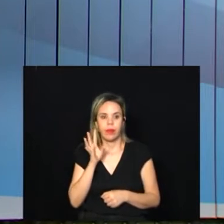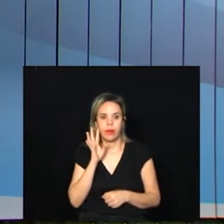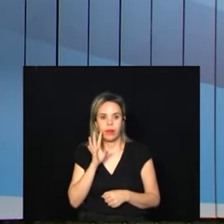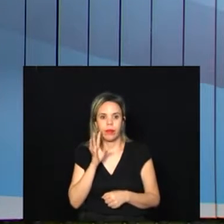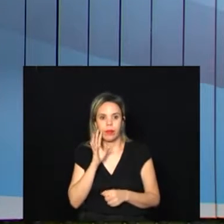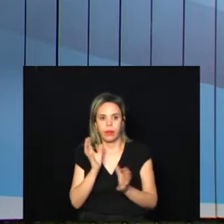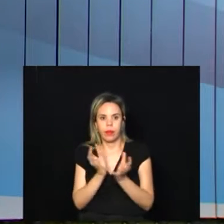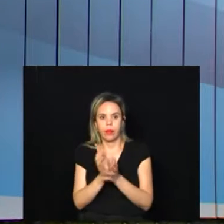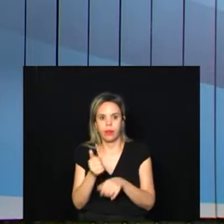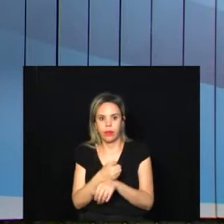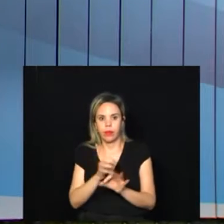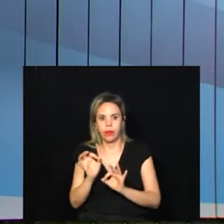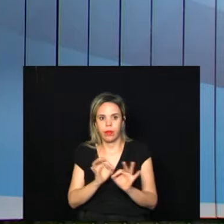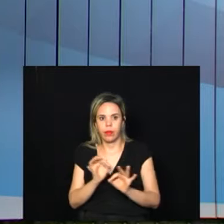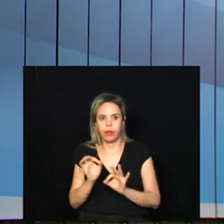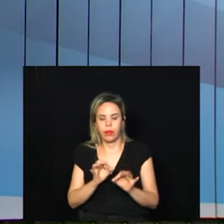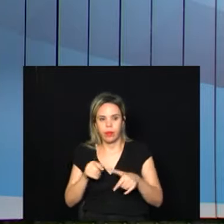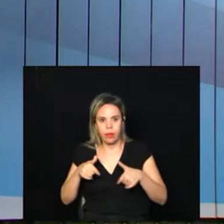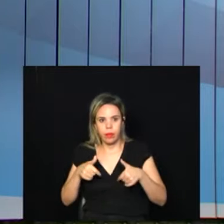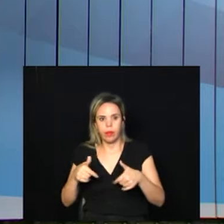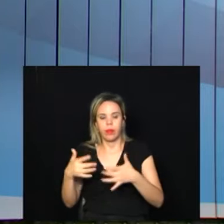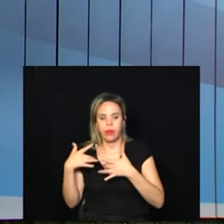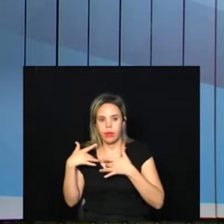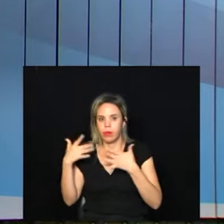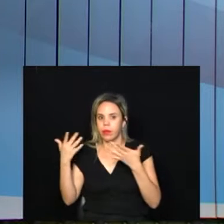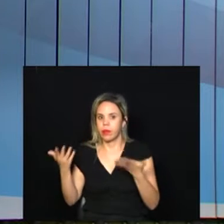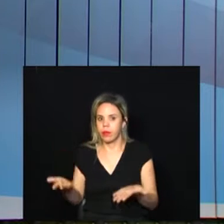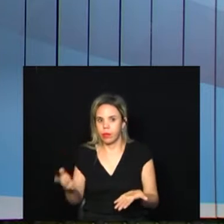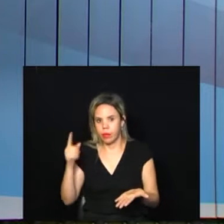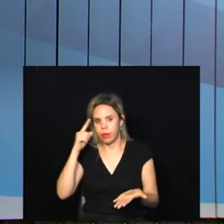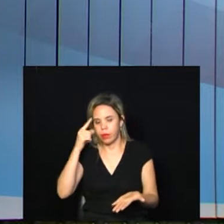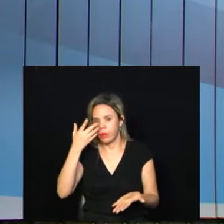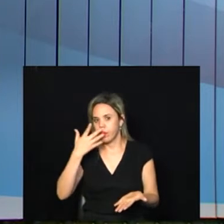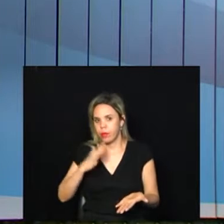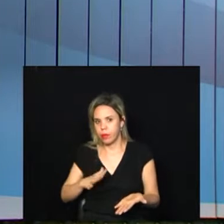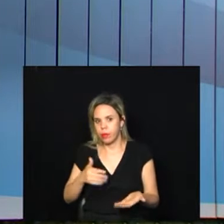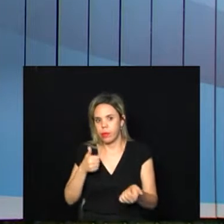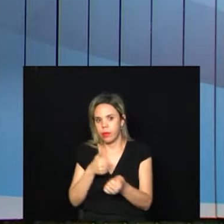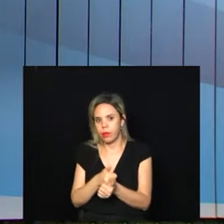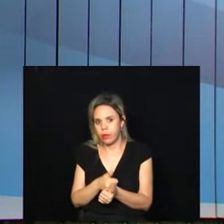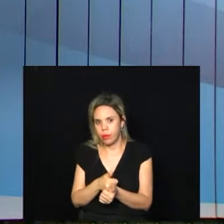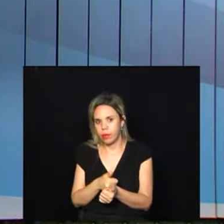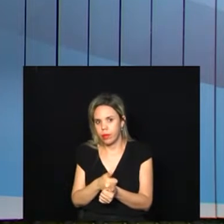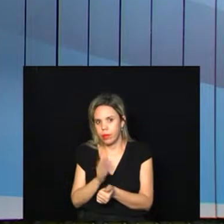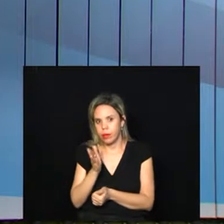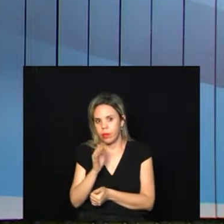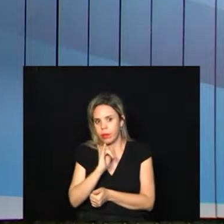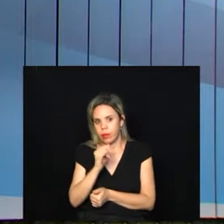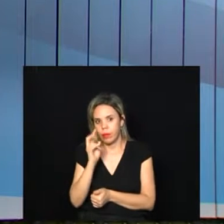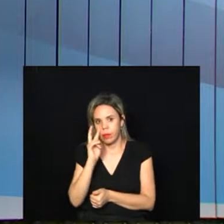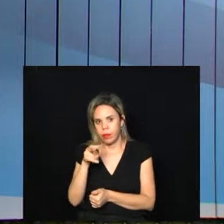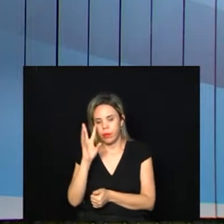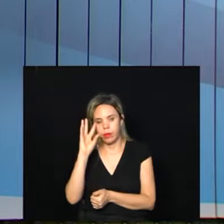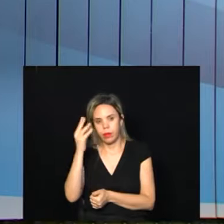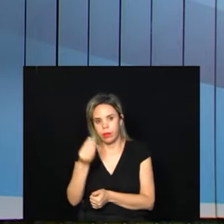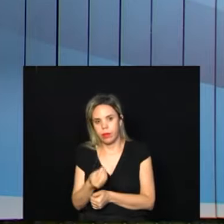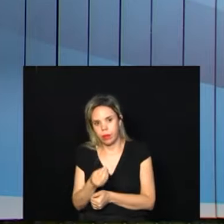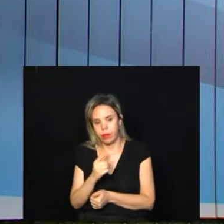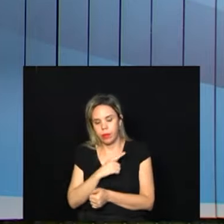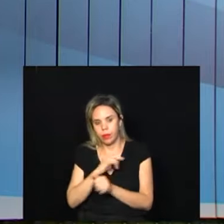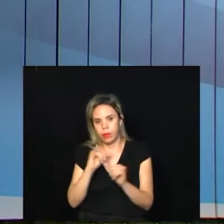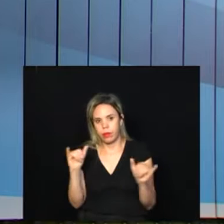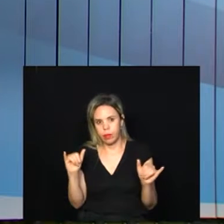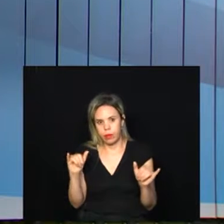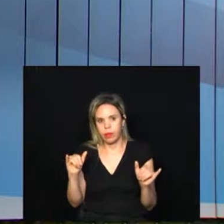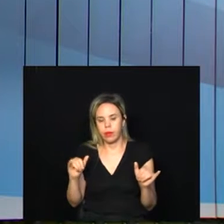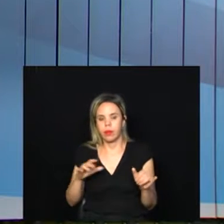nossa equipe preparou, Ação e Solidariedade, o Dia das Crianças está chegando, já já você vai entender. Tem as notícias